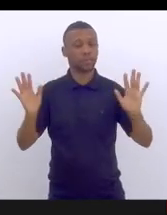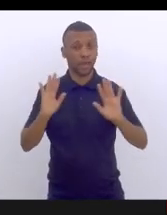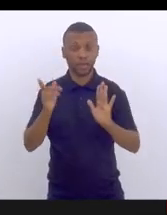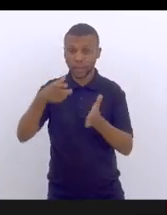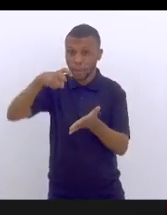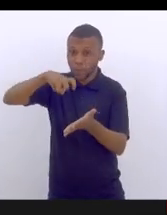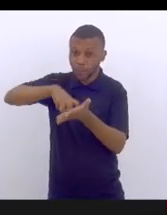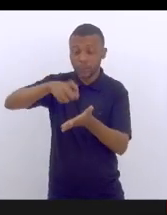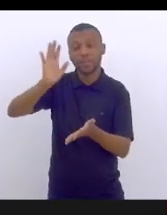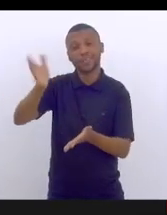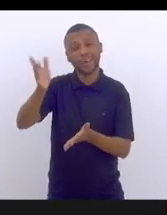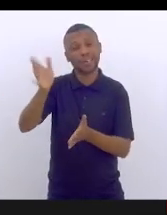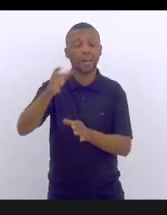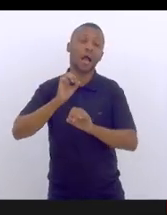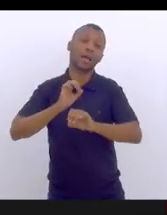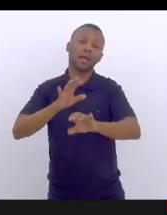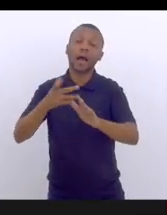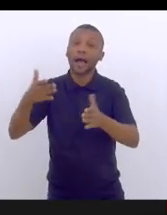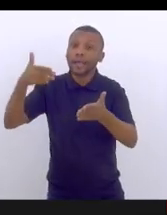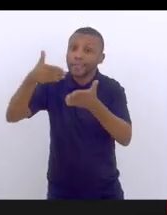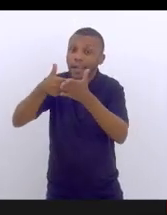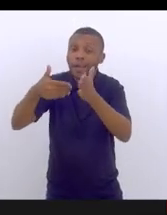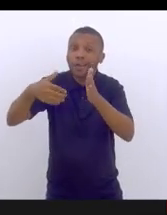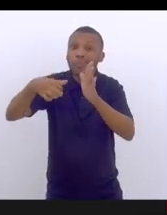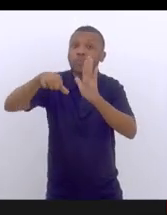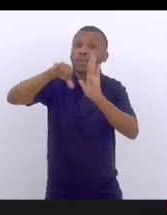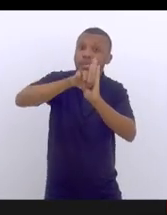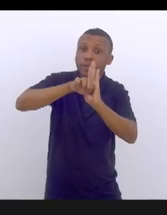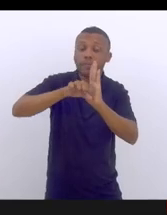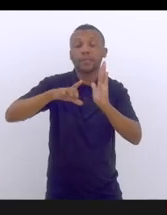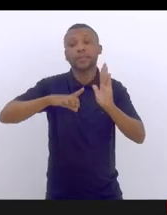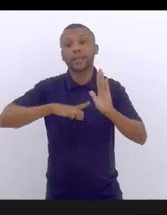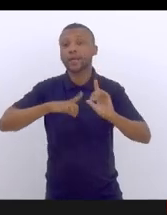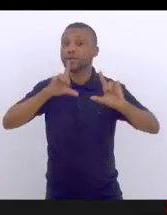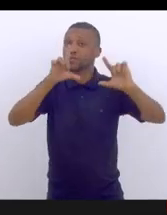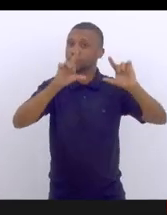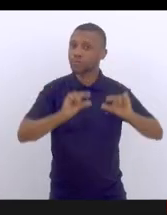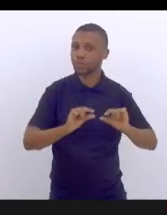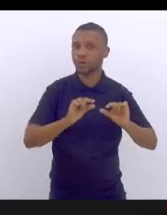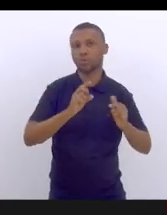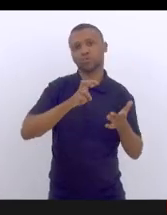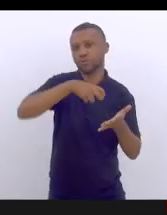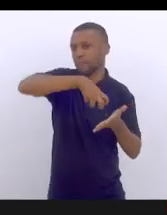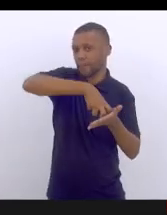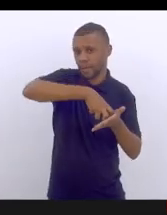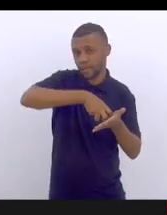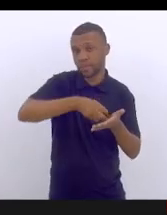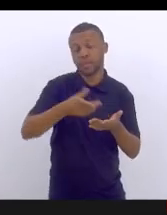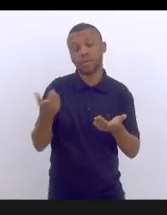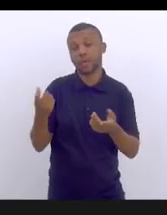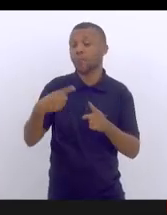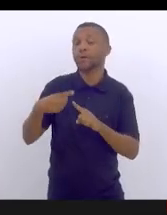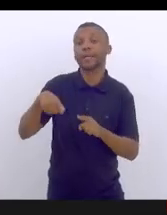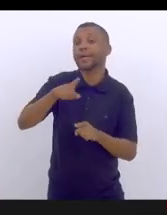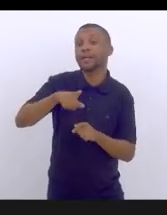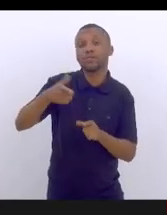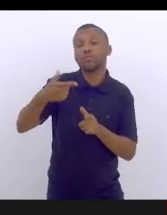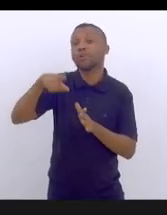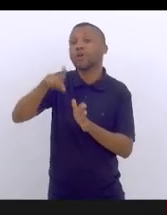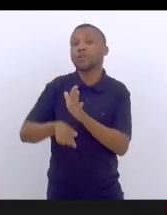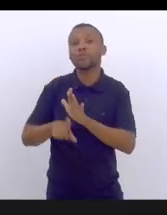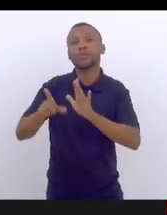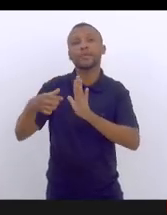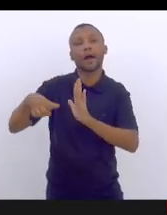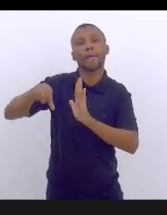exemplar. Até no crime tem progressão de regime, por que não para os nossos torcedores aí que fazem a festa realmente nos estádios? Então, a Polícia